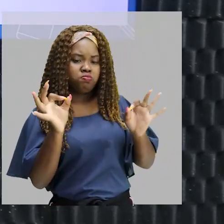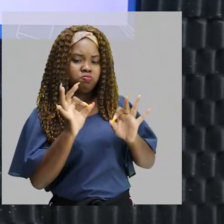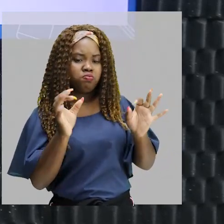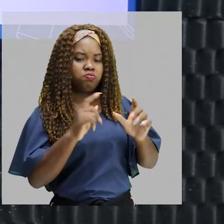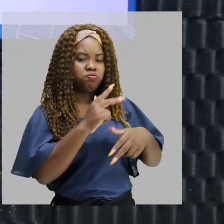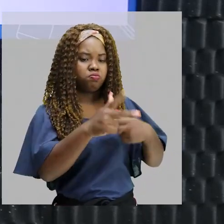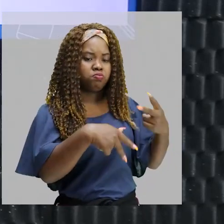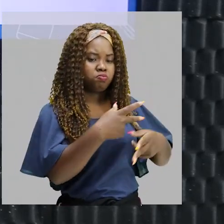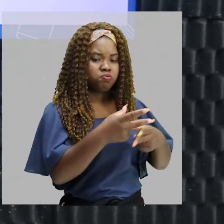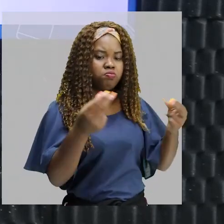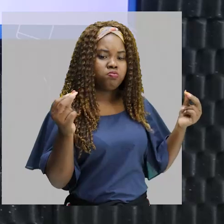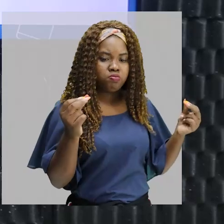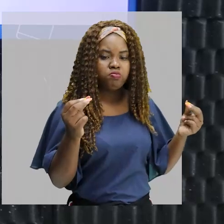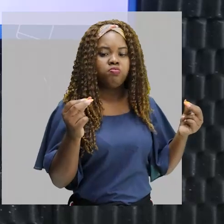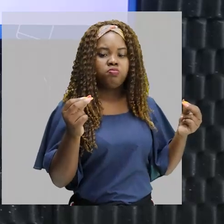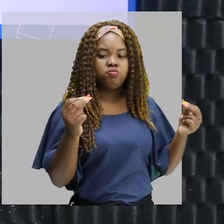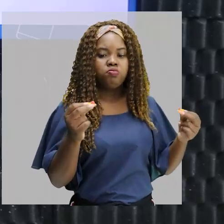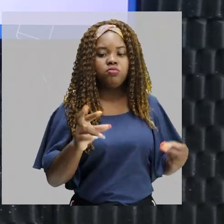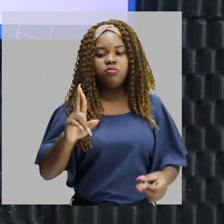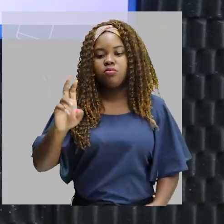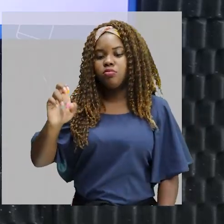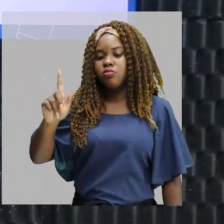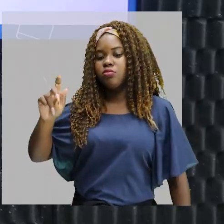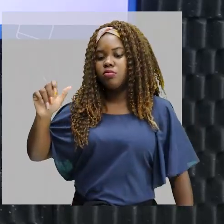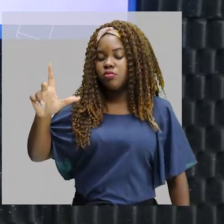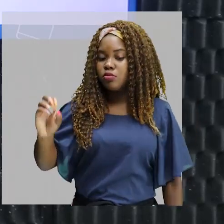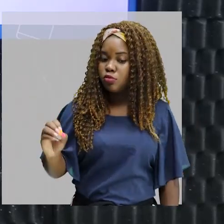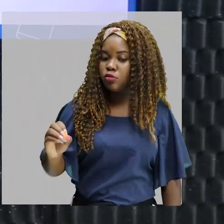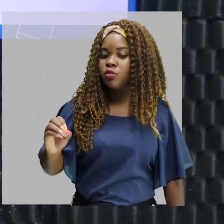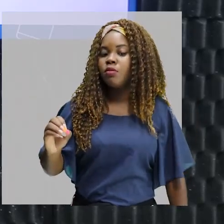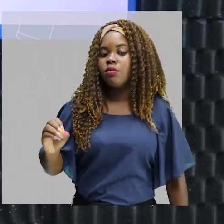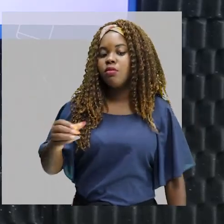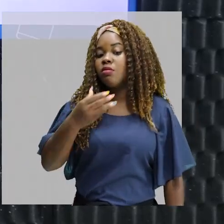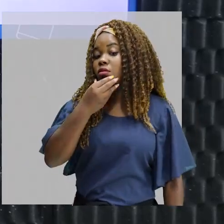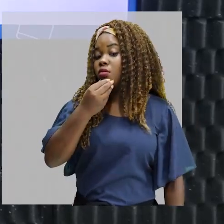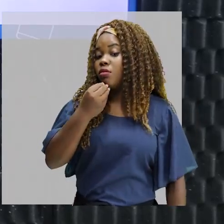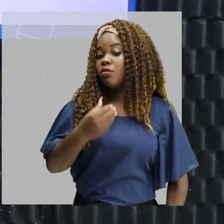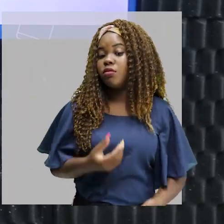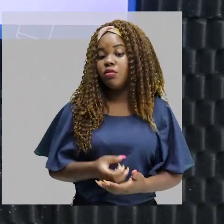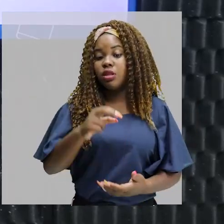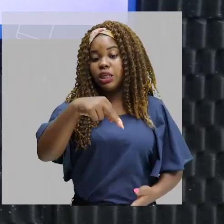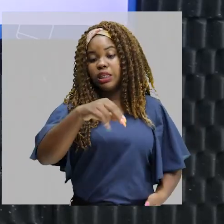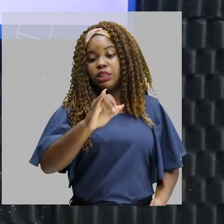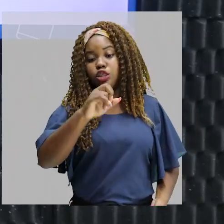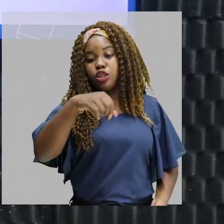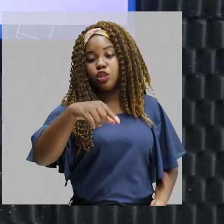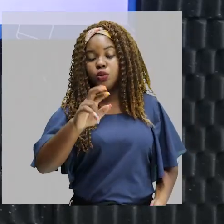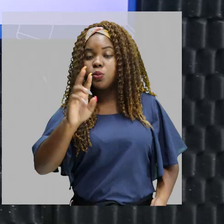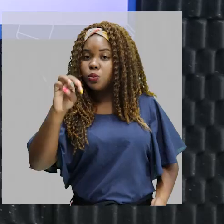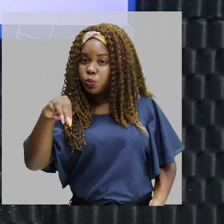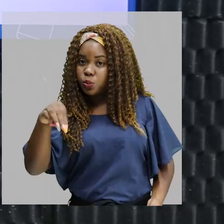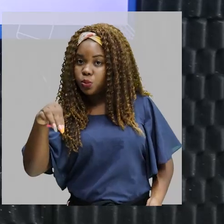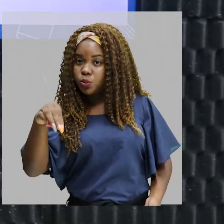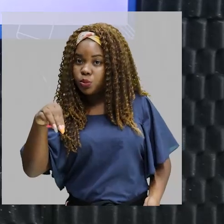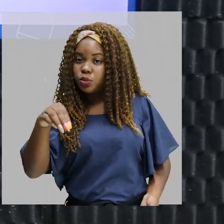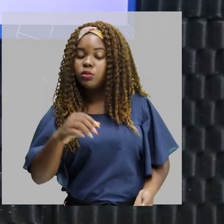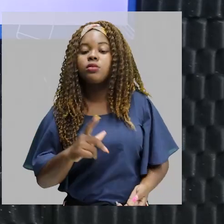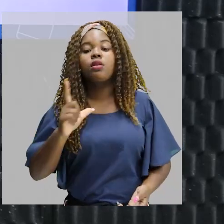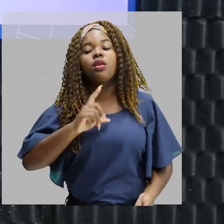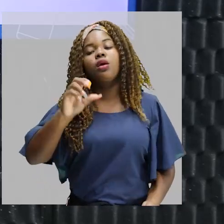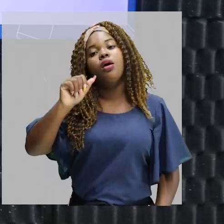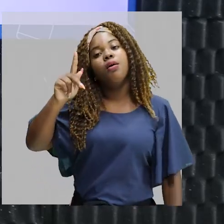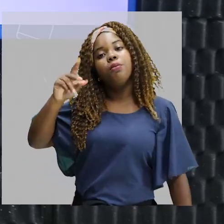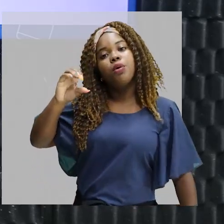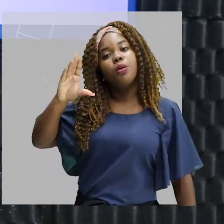um substantivo masculino. Então, eu não vou utilizar ninguno, eu vou utilizar ningum. Há o apócope,